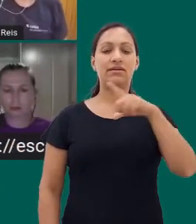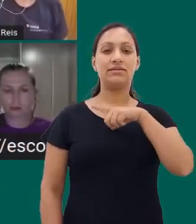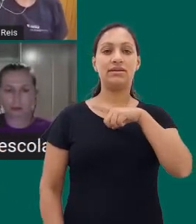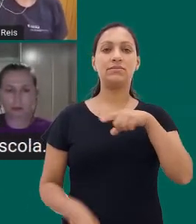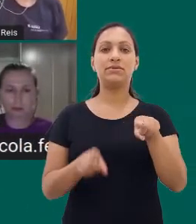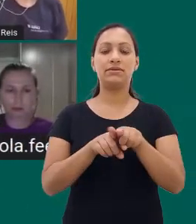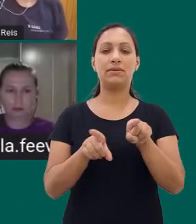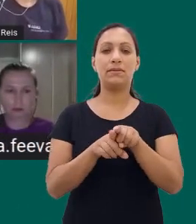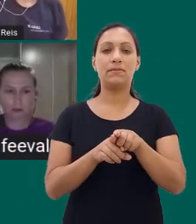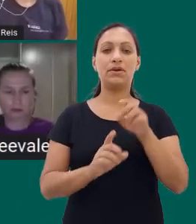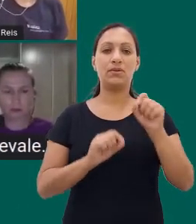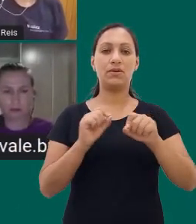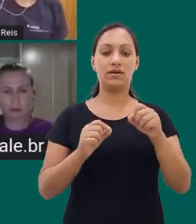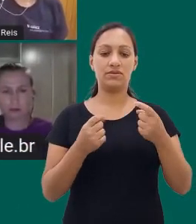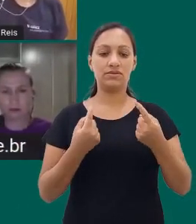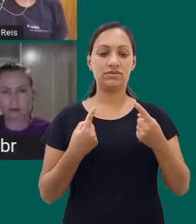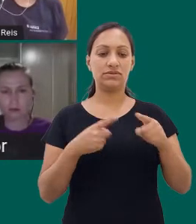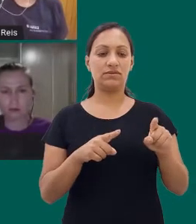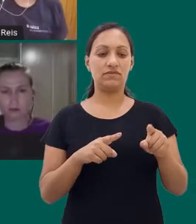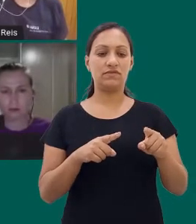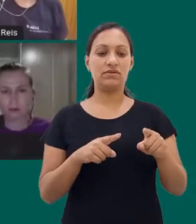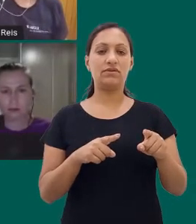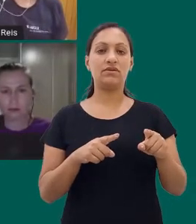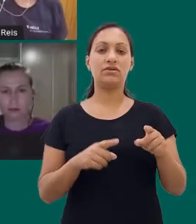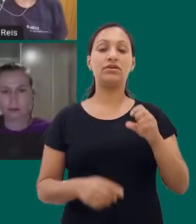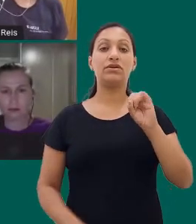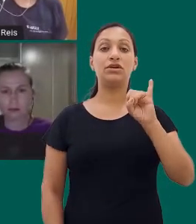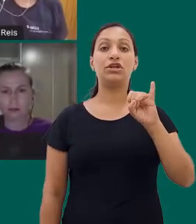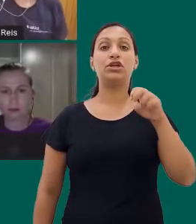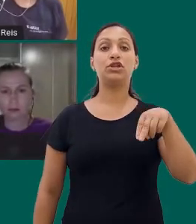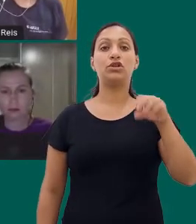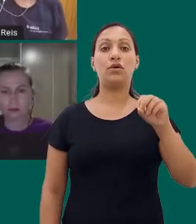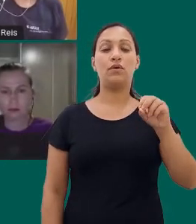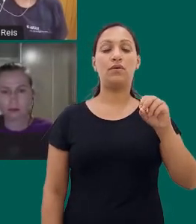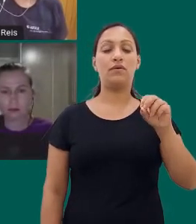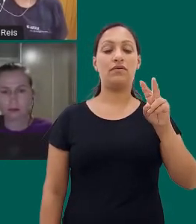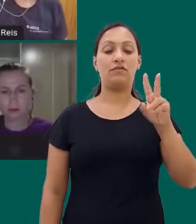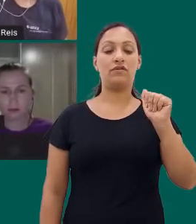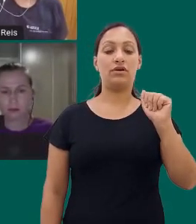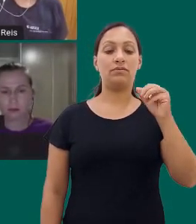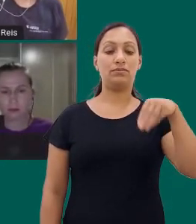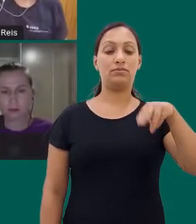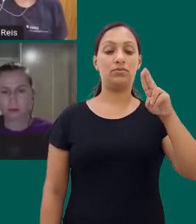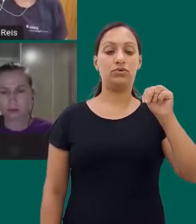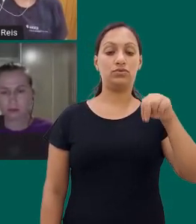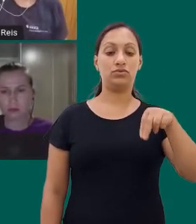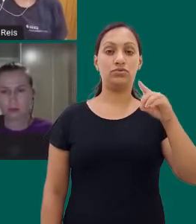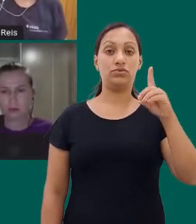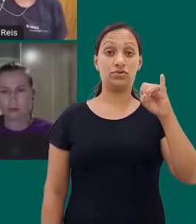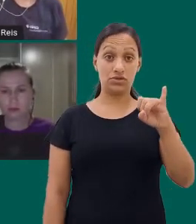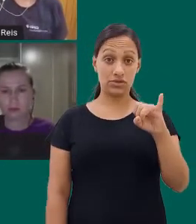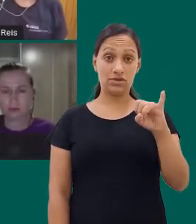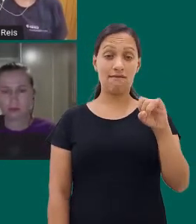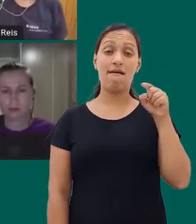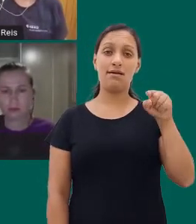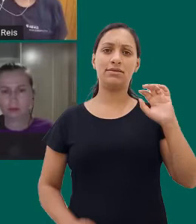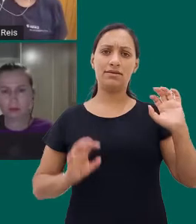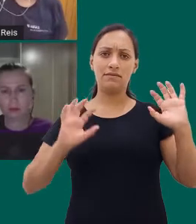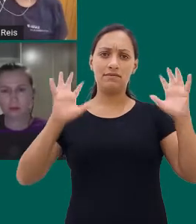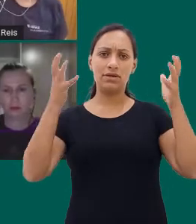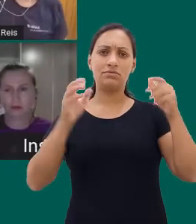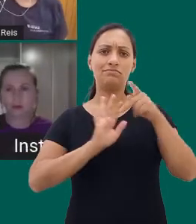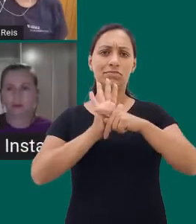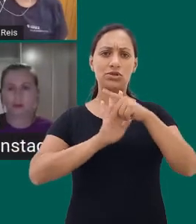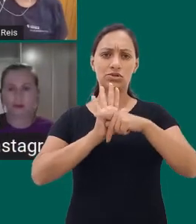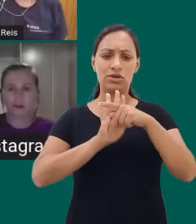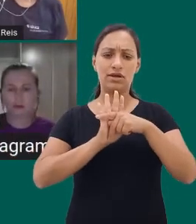o desafio Inova Mundi FIP, tá? Então, um dos eventos, um dos projetos